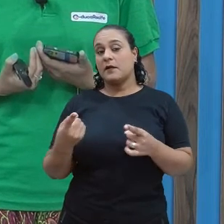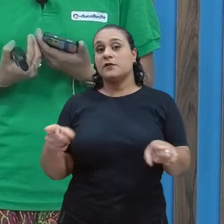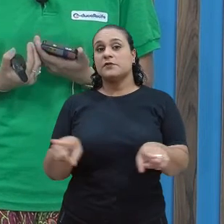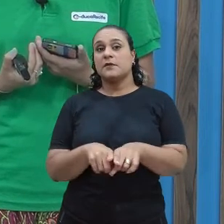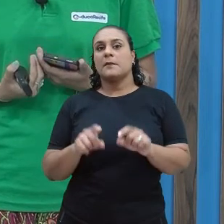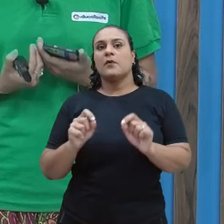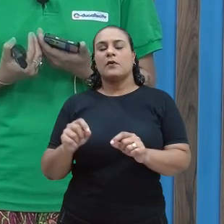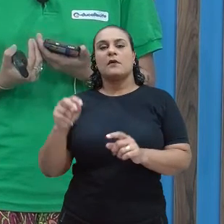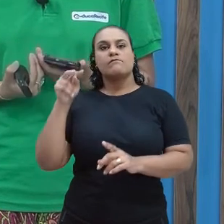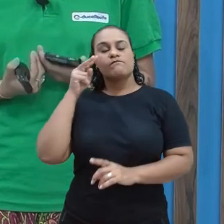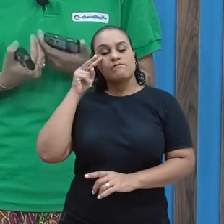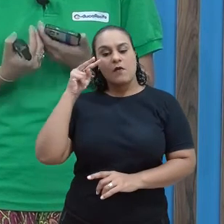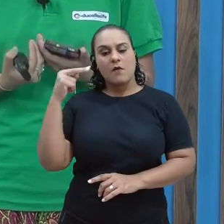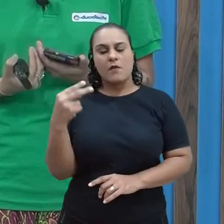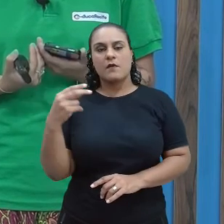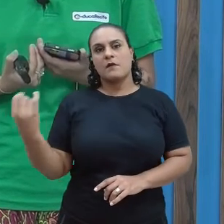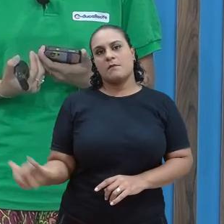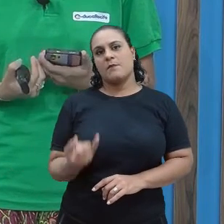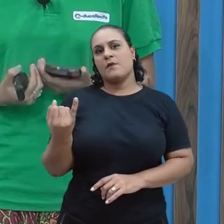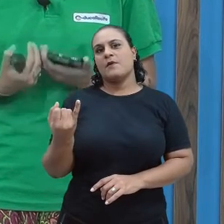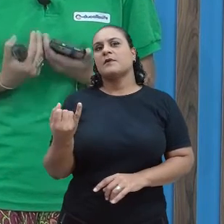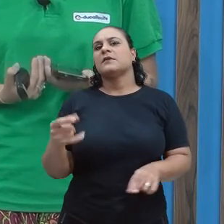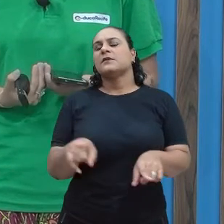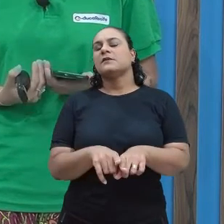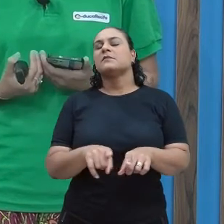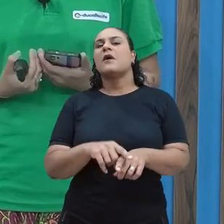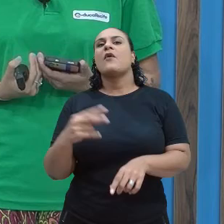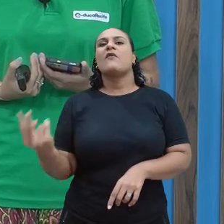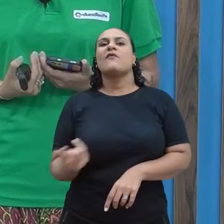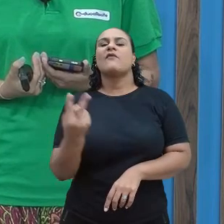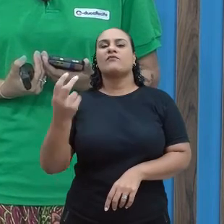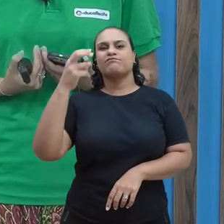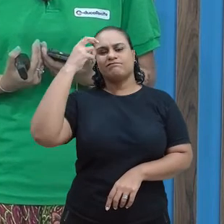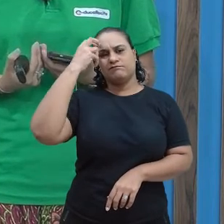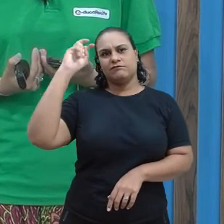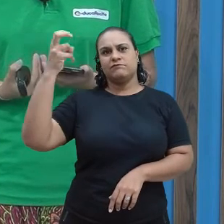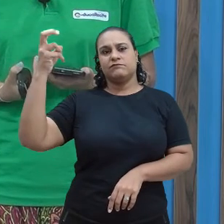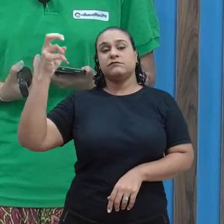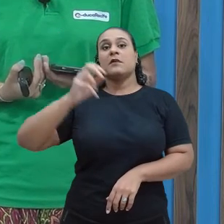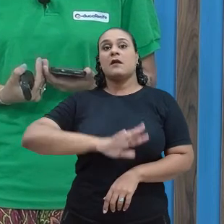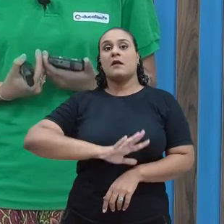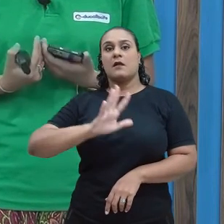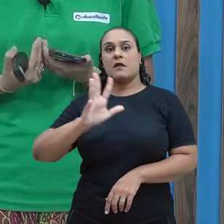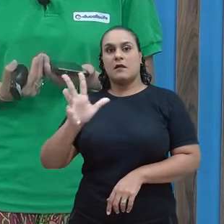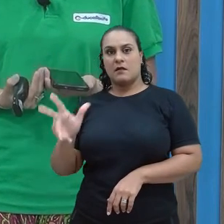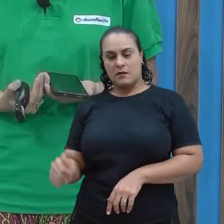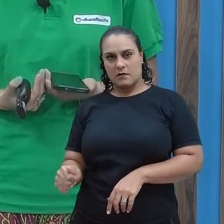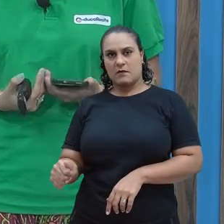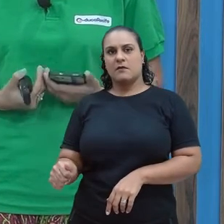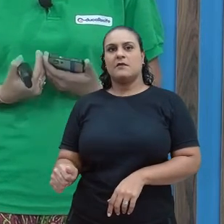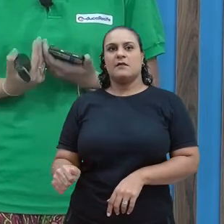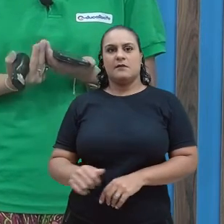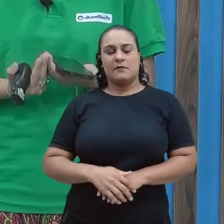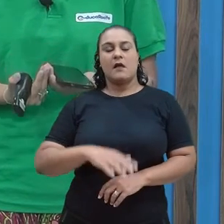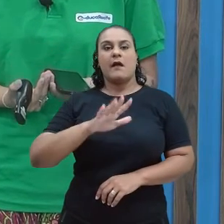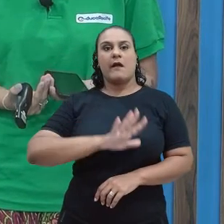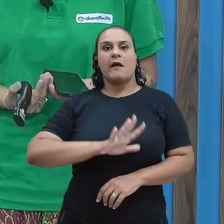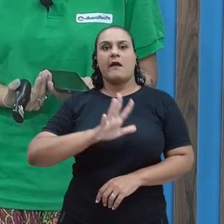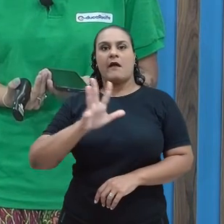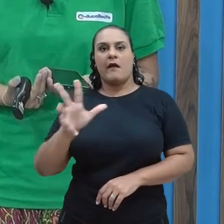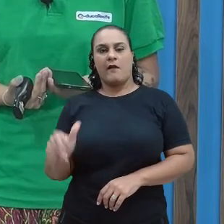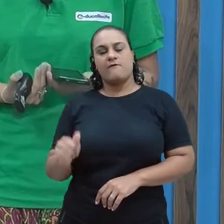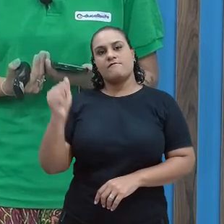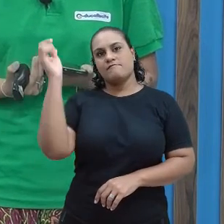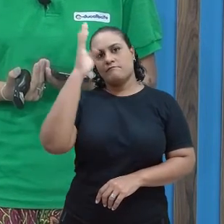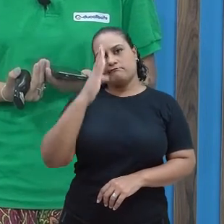de reconhecer a importância e o valor, né, a riqueza da cultura africana, né, afrodescendente,